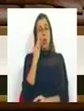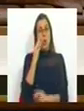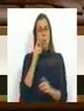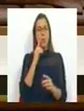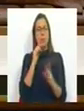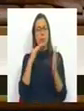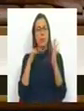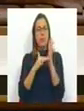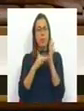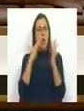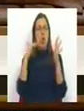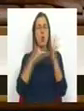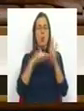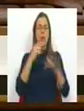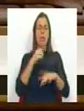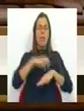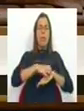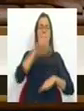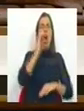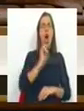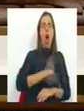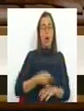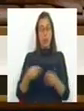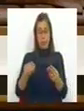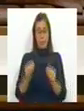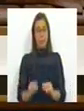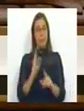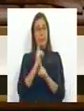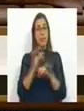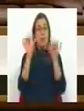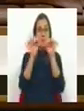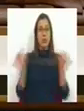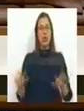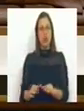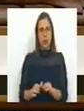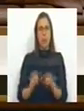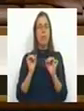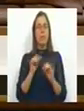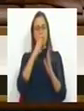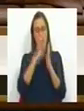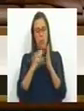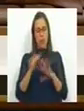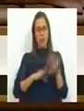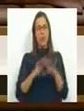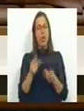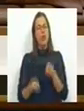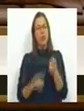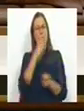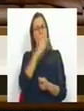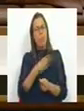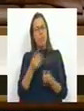de identificação predial. A elaboração deste sistema assenta num modelo de execução